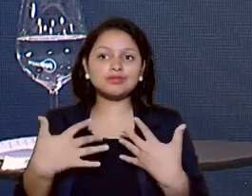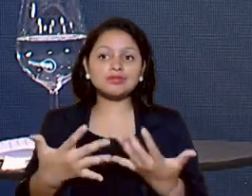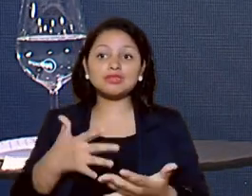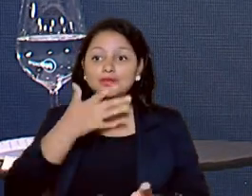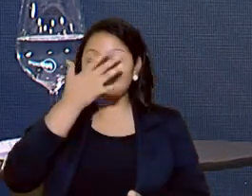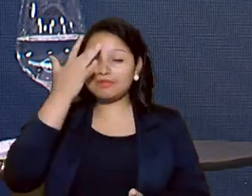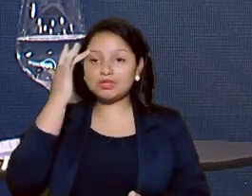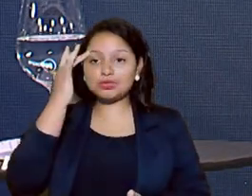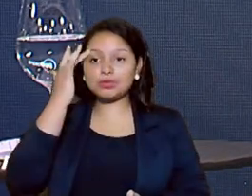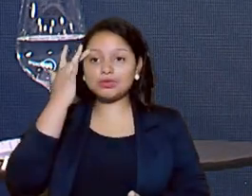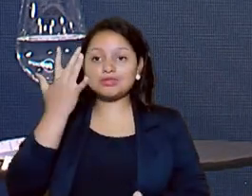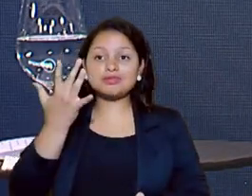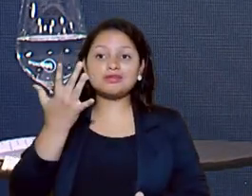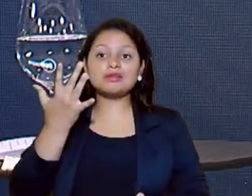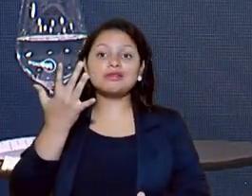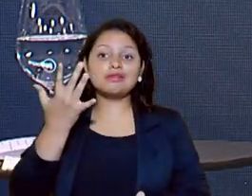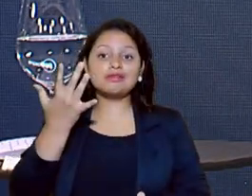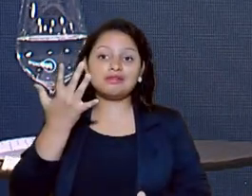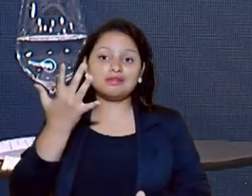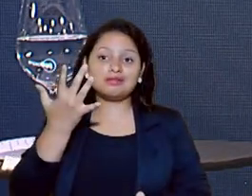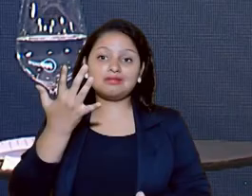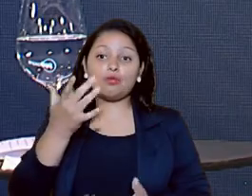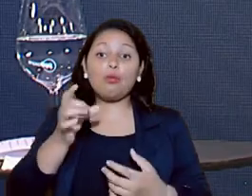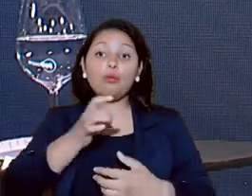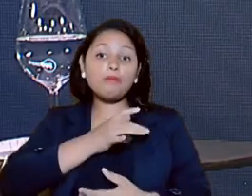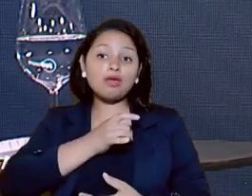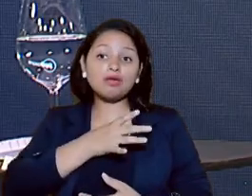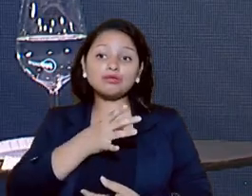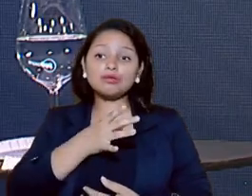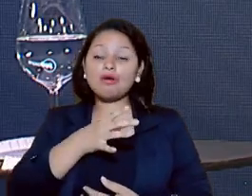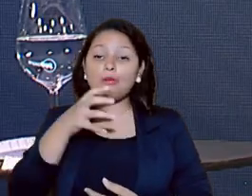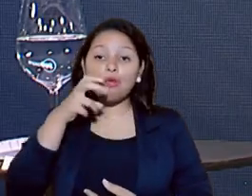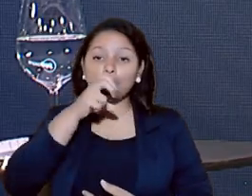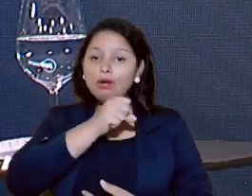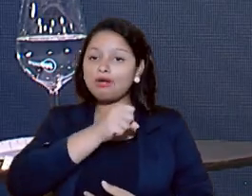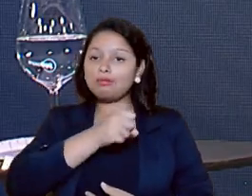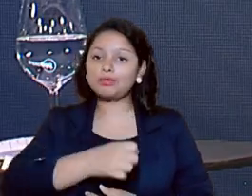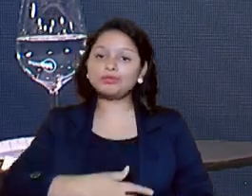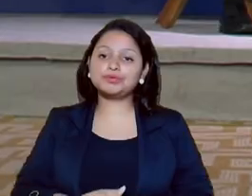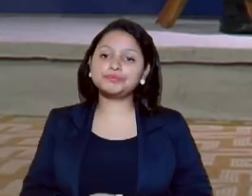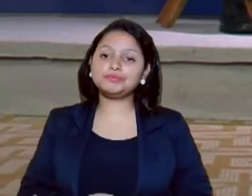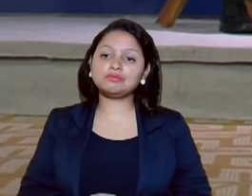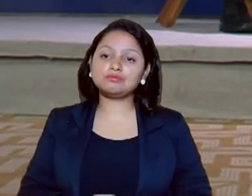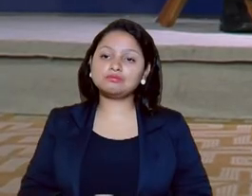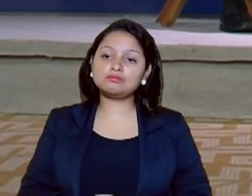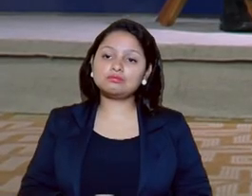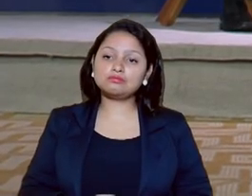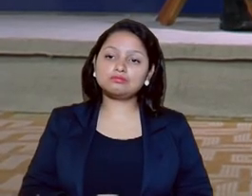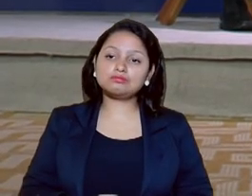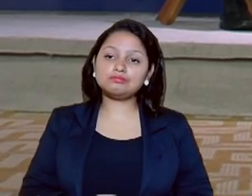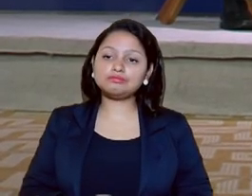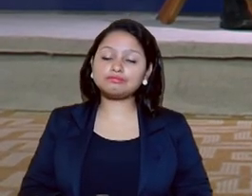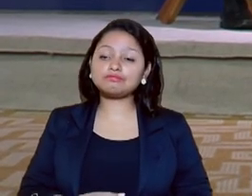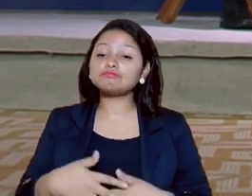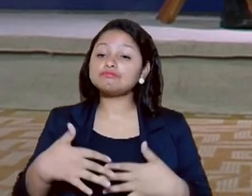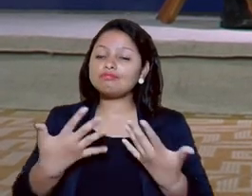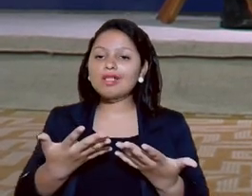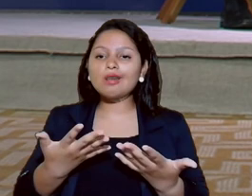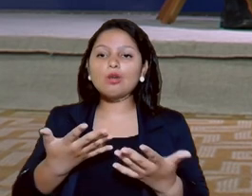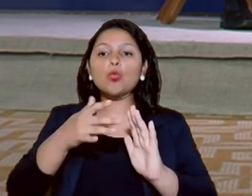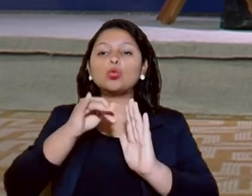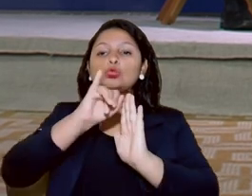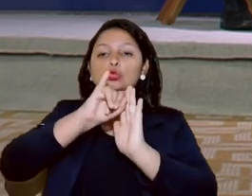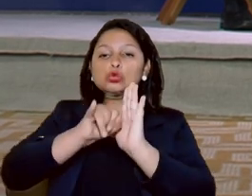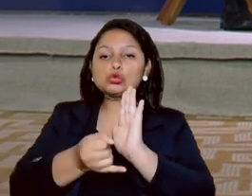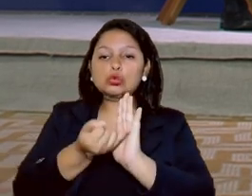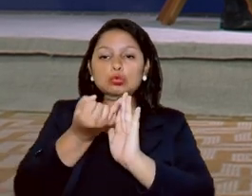14 para dois o que é uma obscenidade Tá certo uma outra velocidade lúdica que não vai acontecer tá certo mas essa volatilidade de juros ela tem